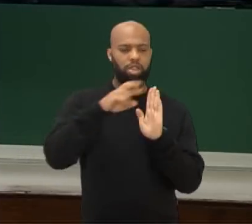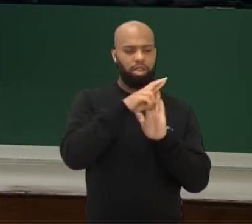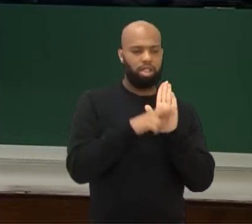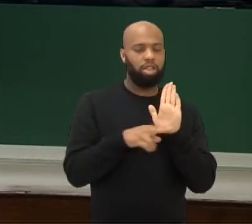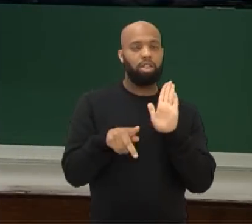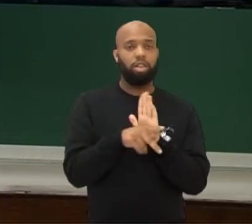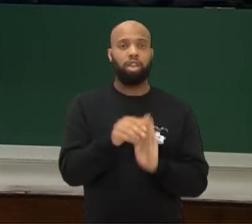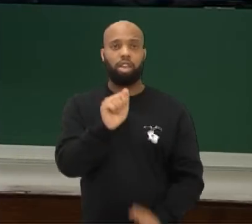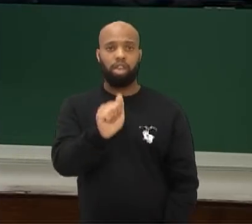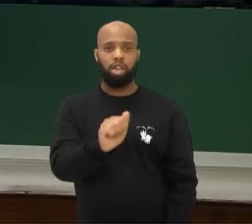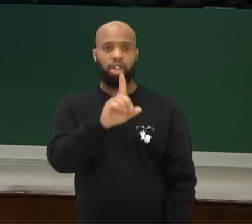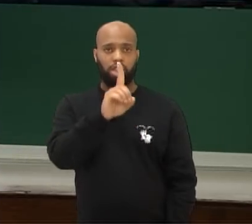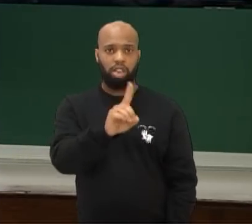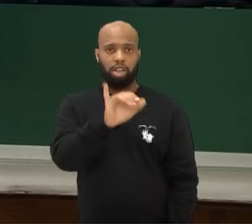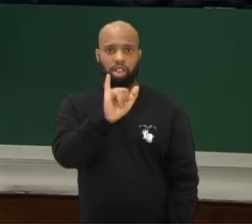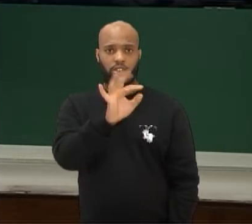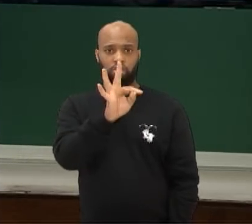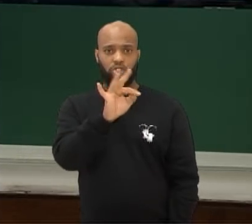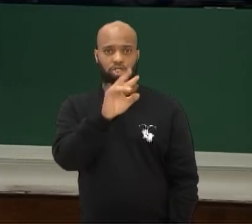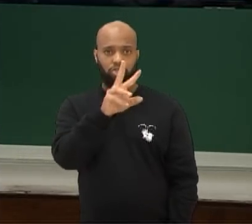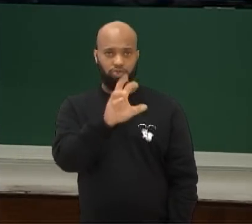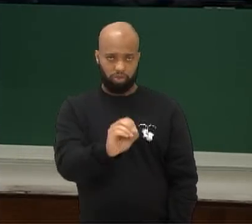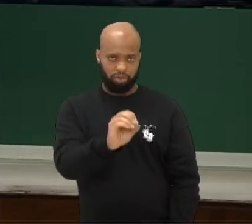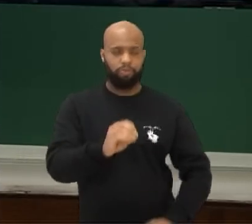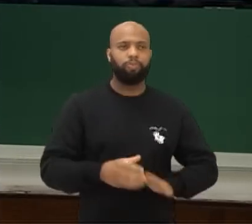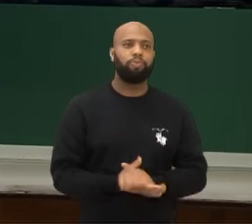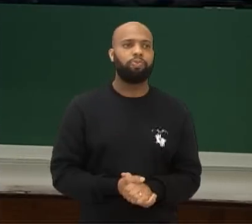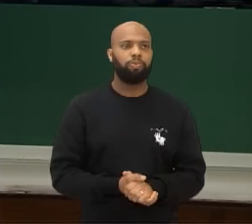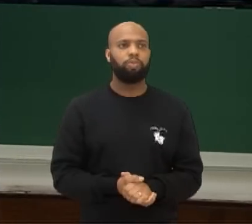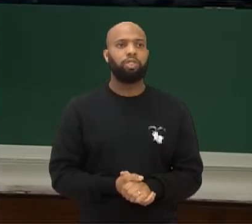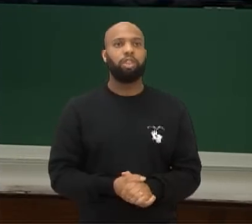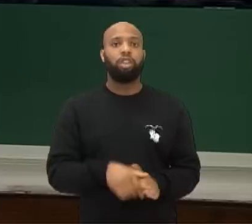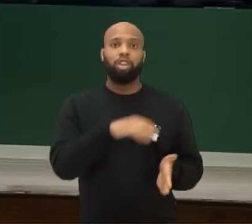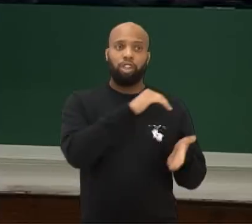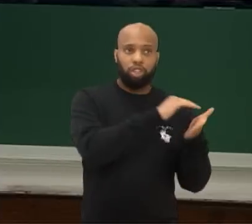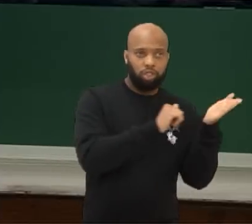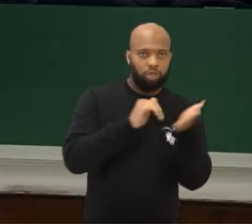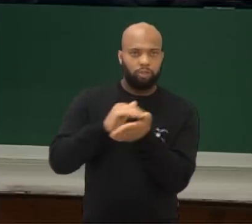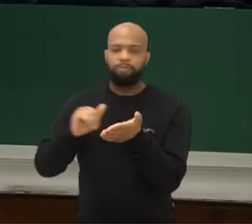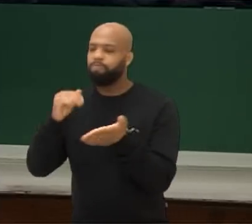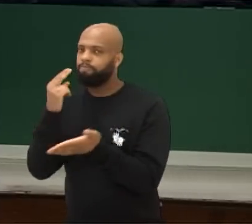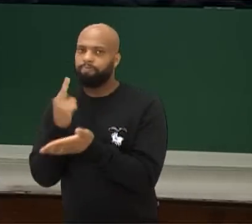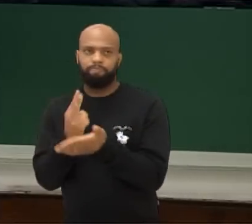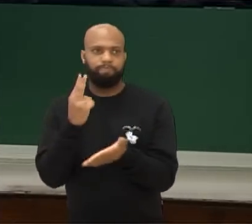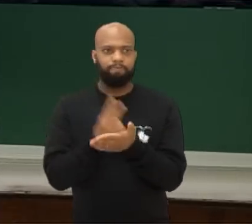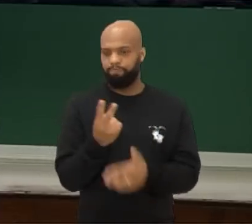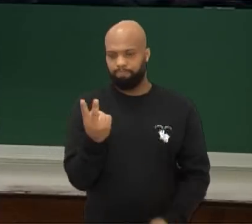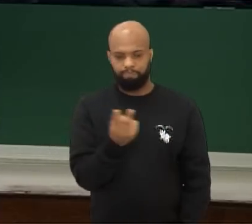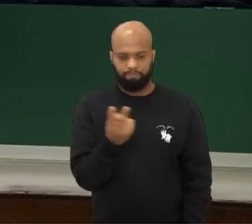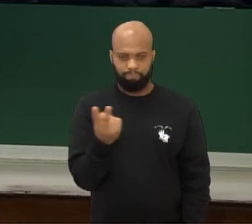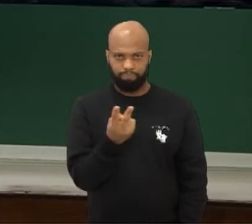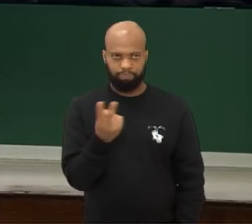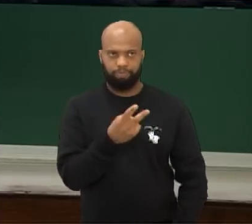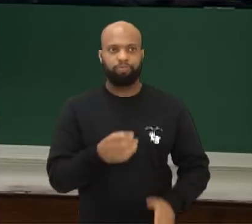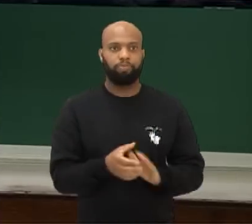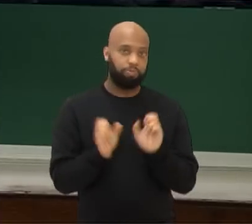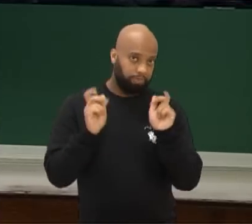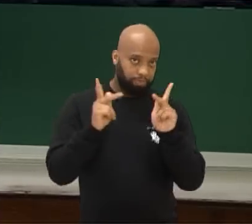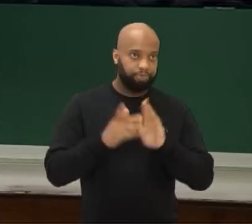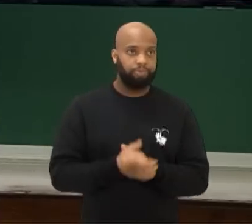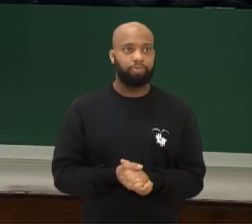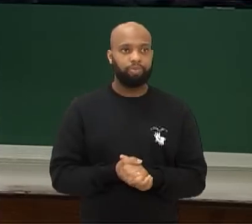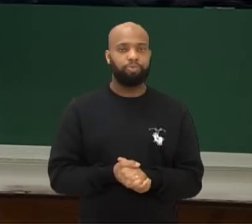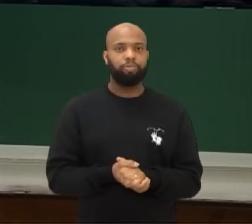a mesma quantidade dos 2 lados da equação. E nós tiramos a mesma quantidade dos 2 lados da equação,